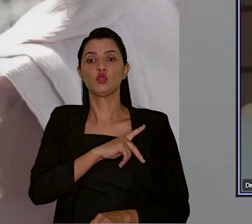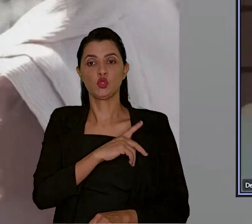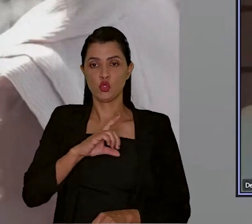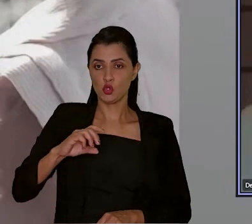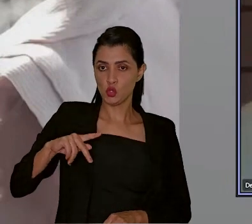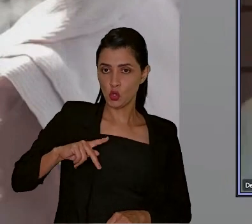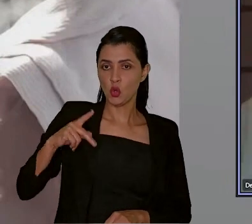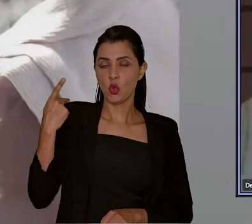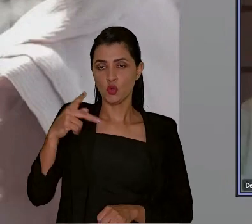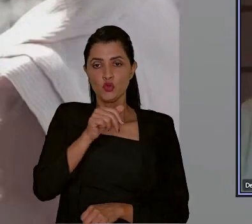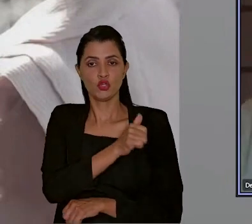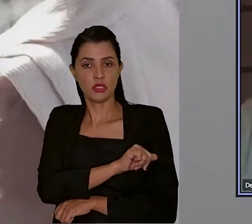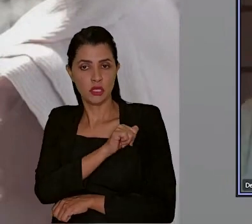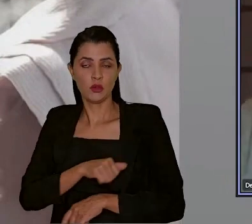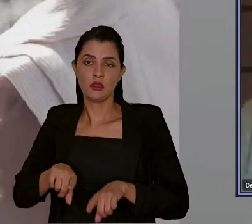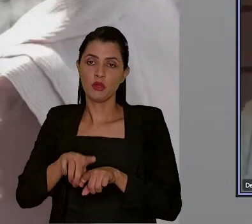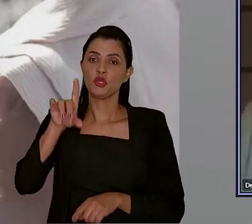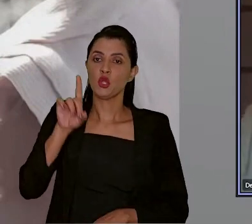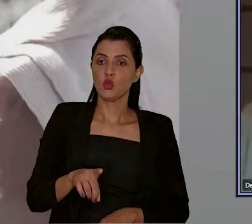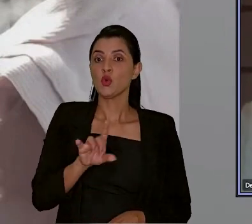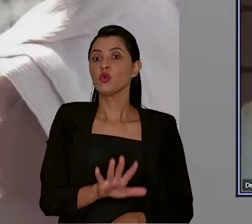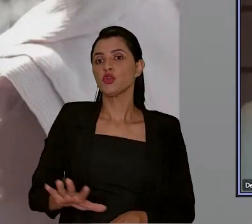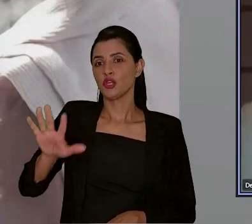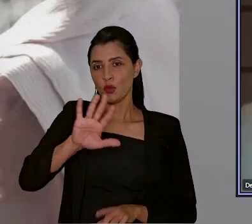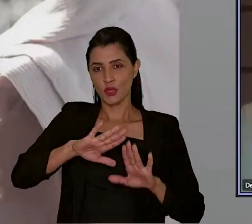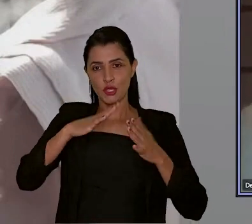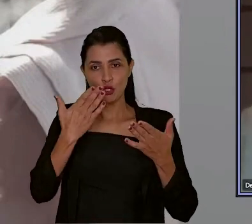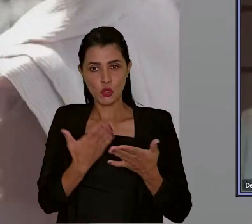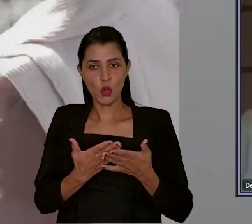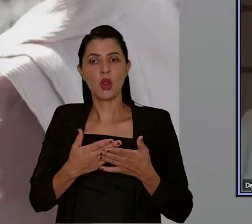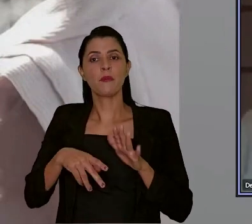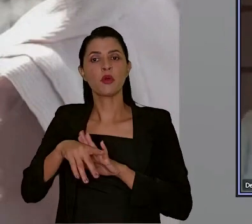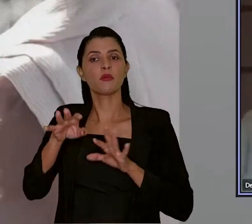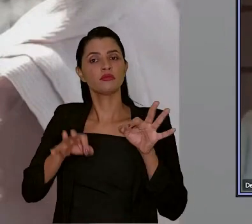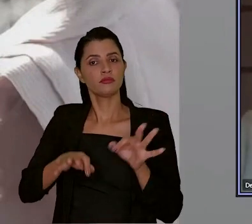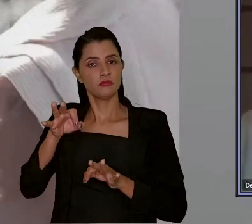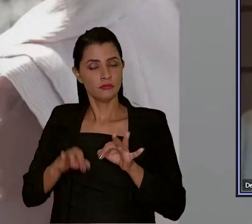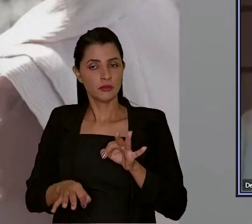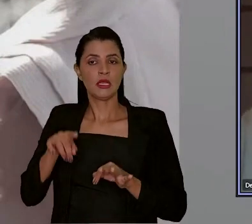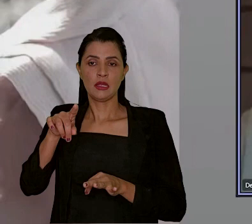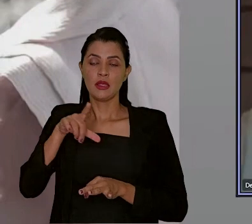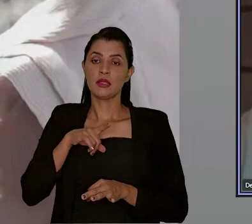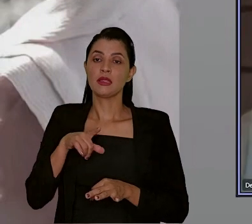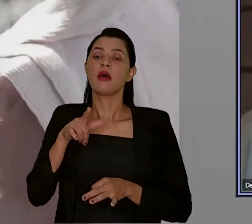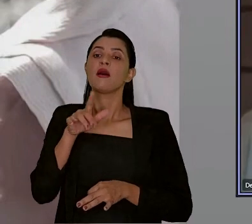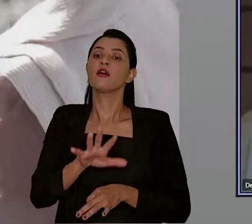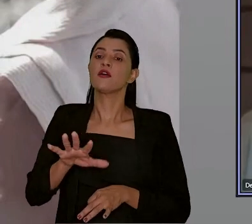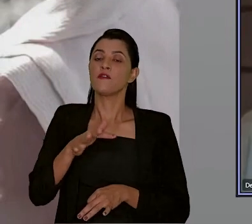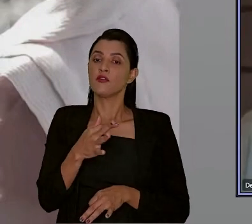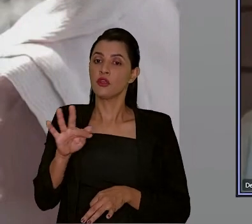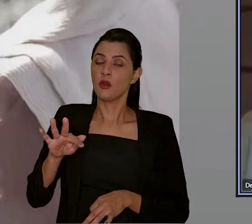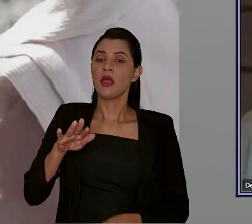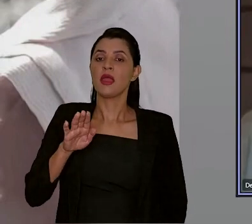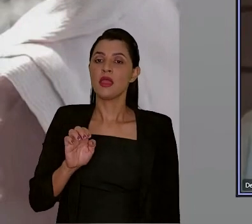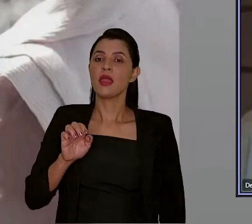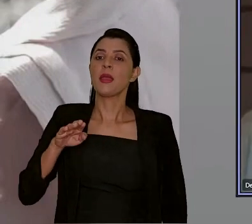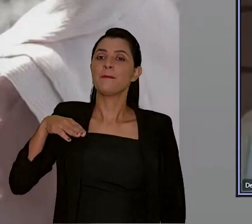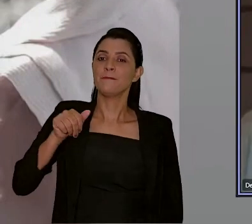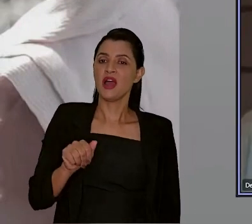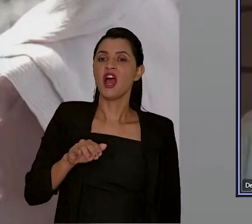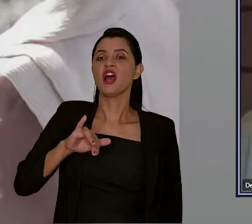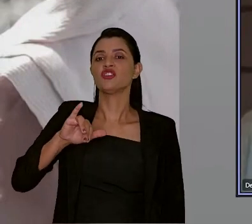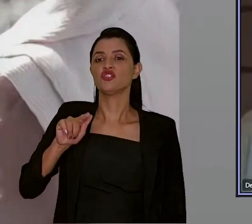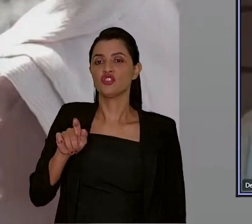também diretor-geral da Escola da Magistratura Regional Federal da 2ª Região, EMARG. Então, é